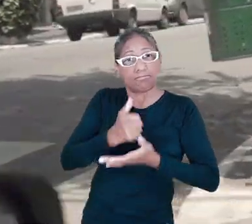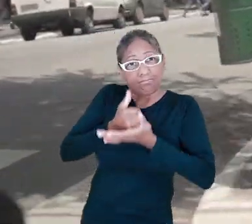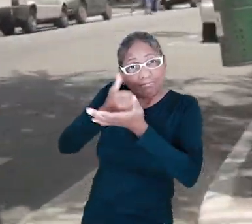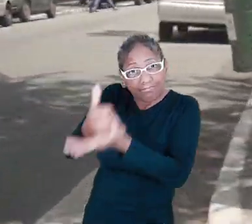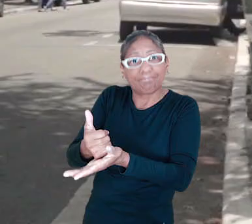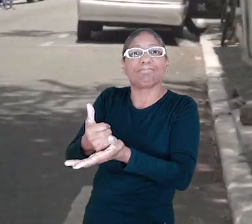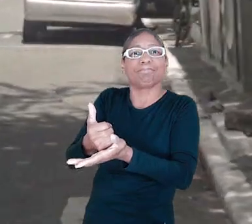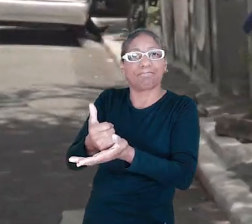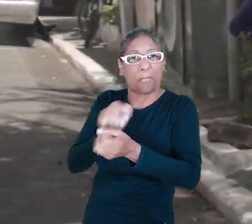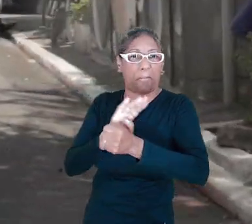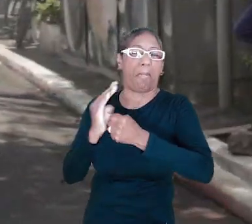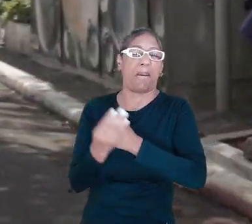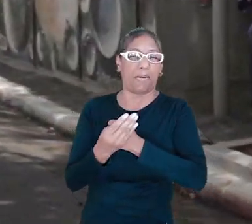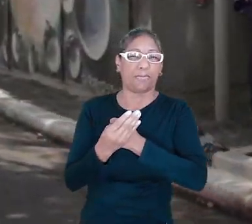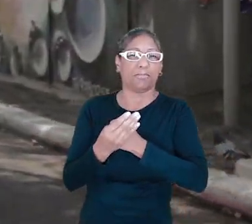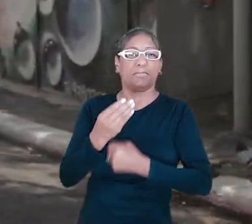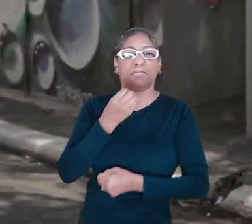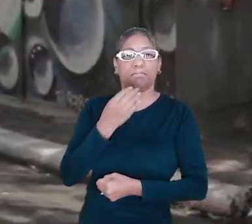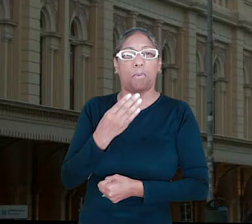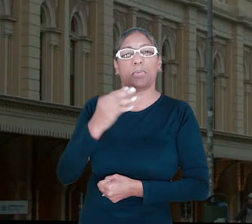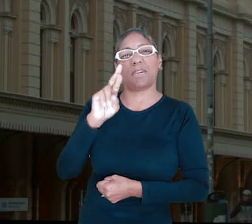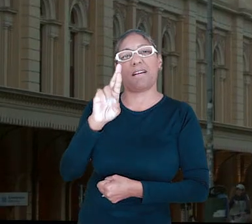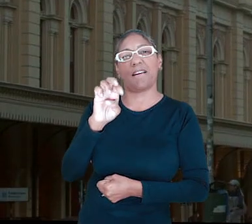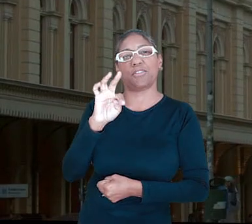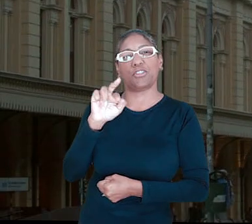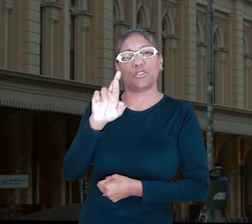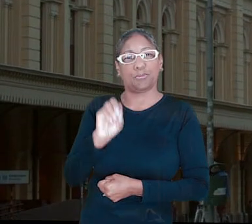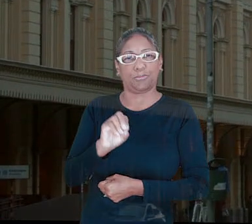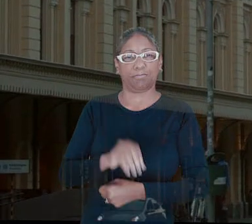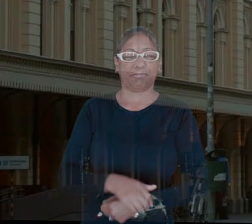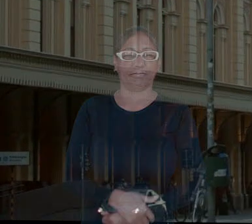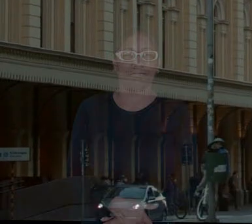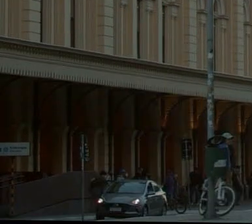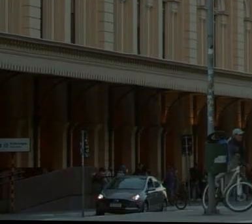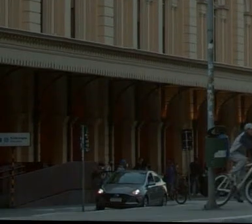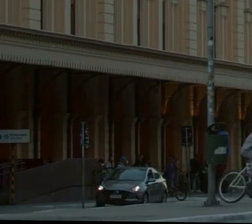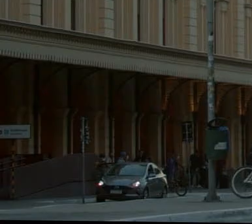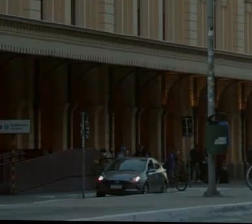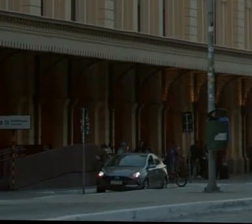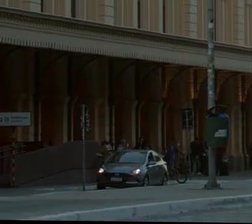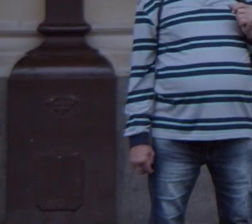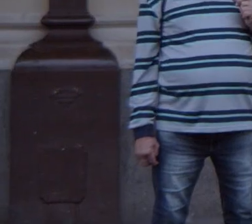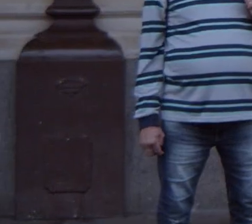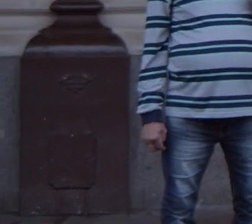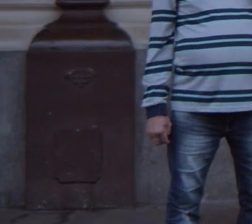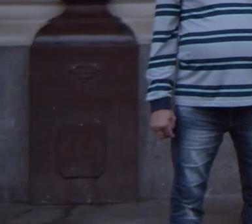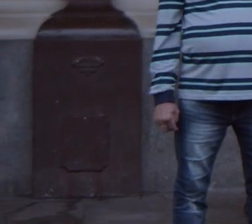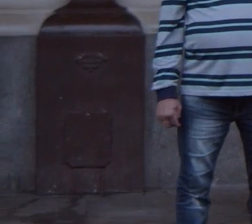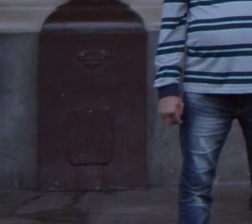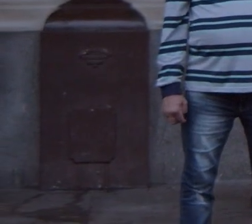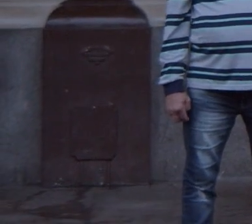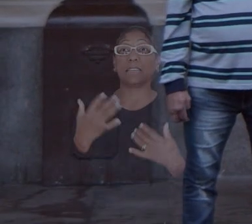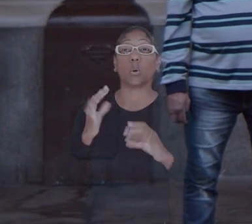que tem aqui, sustentando a base do Bom Retiro. Estação da Luz. Carros passando, pessoas com máscara de